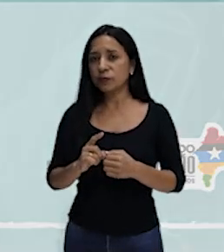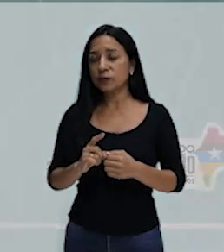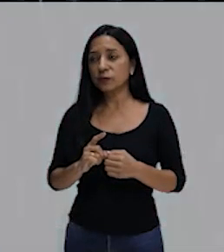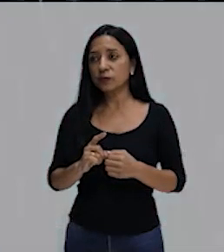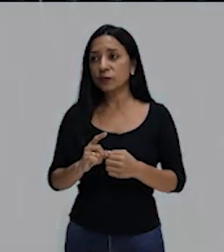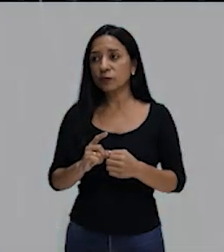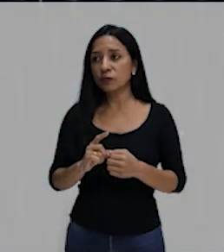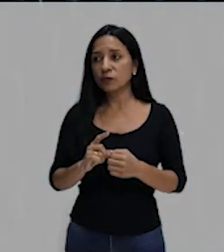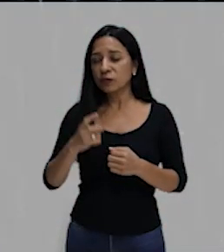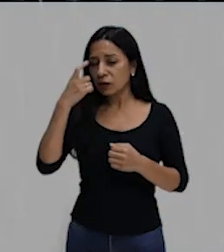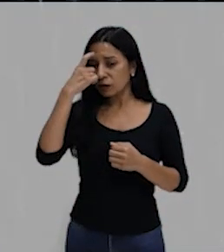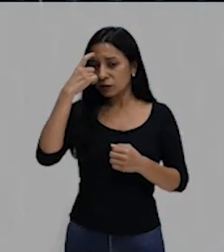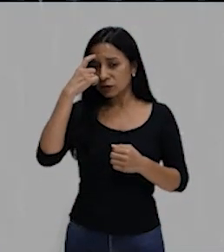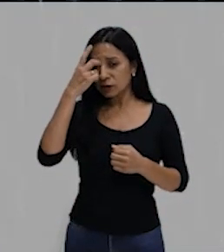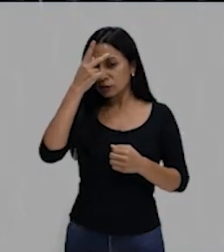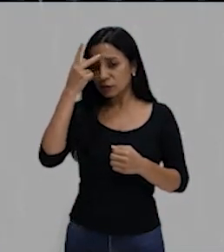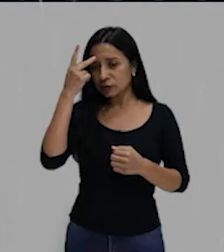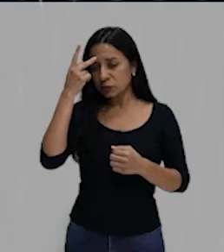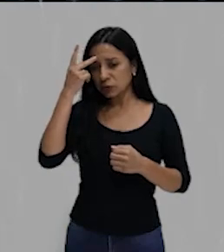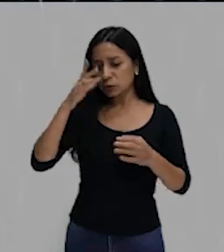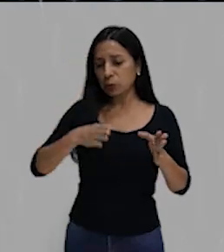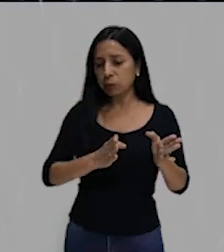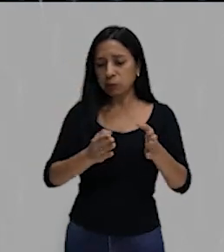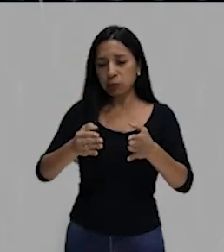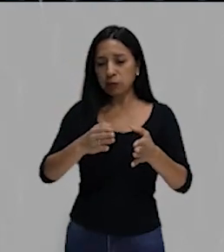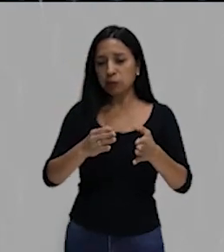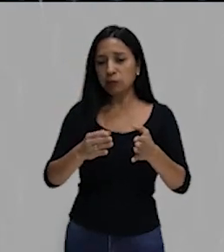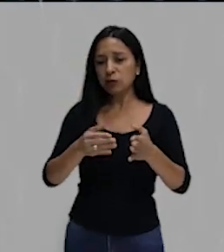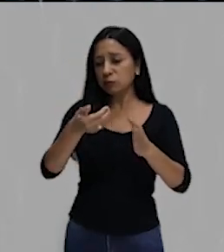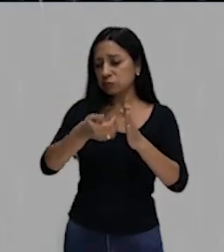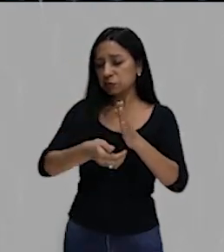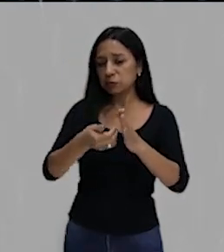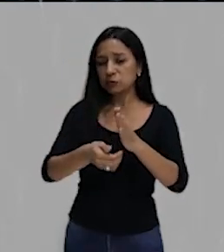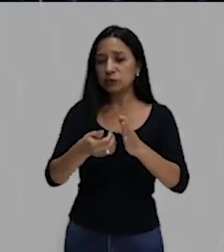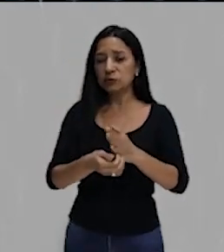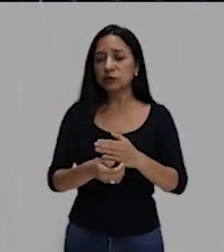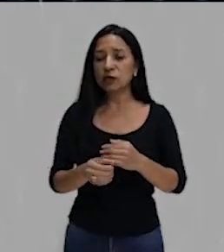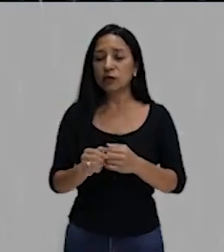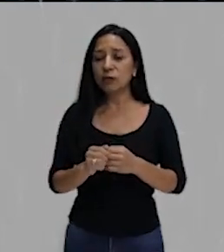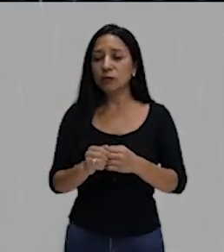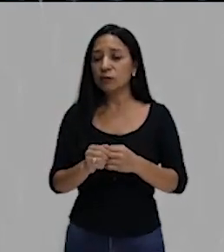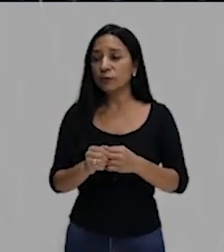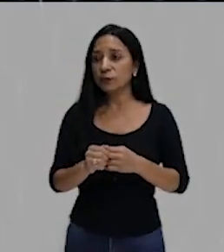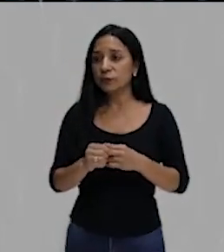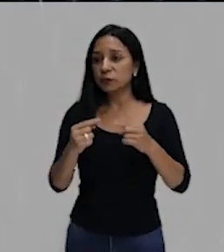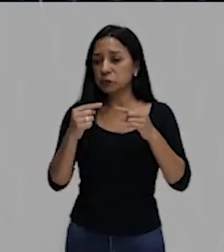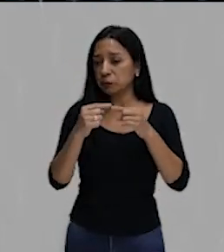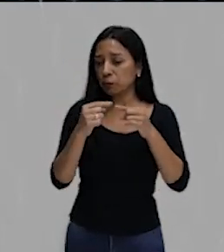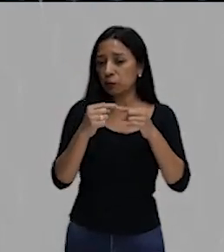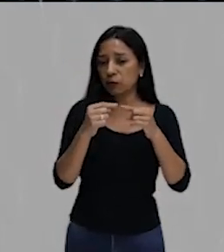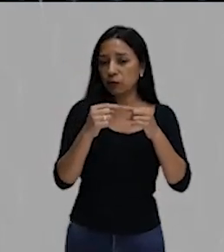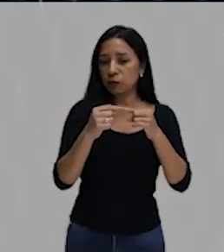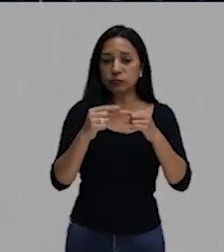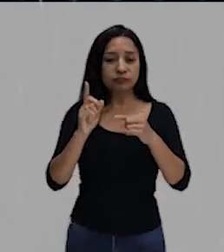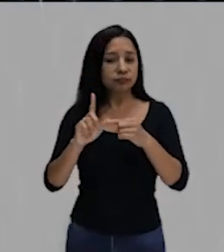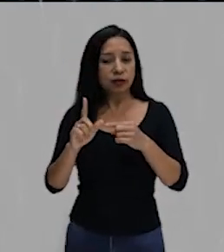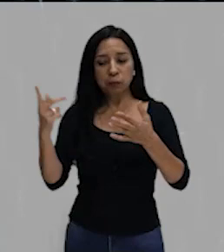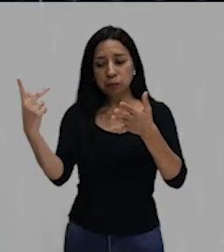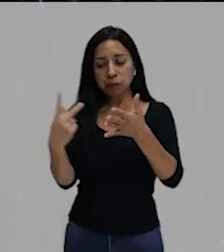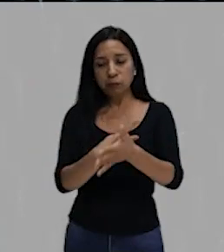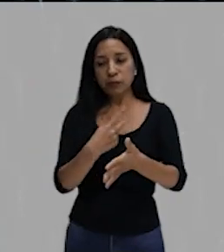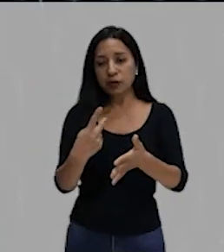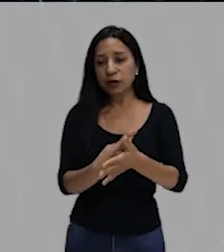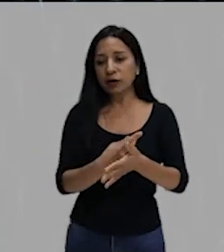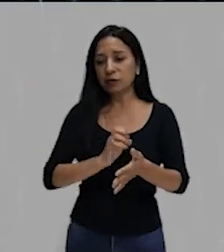apenas essa ideia de dizer que o ser humano está a caminho da destruição, segundo eles, seria uma afirmação equivocada,